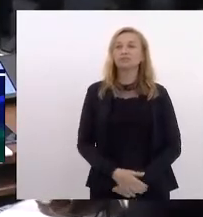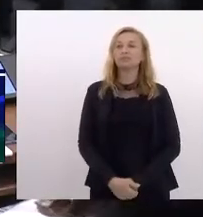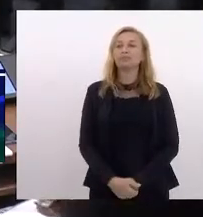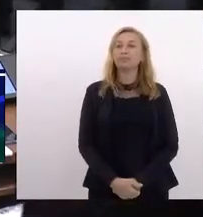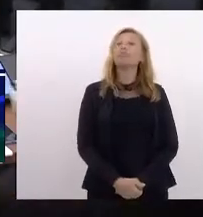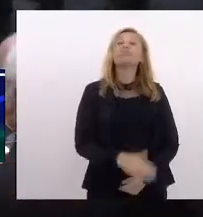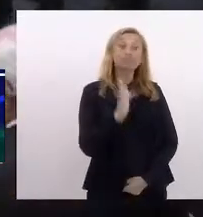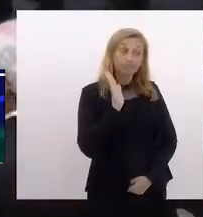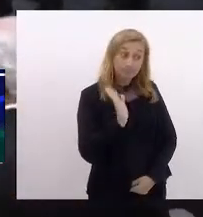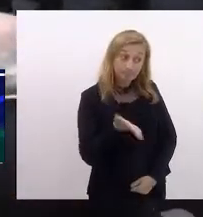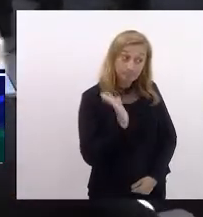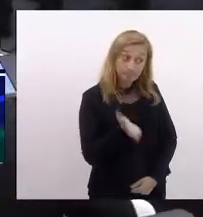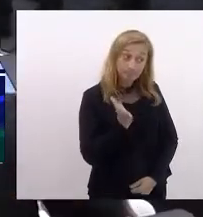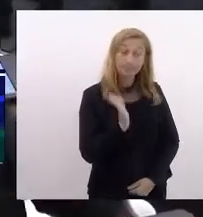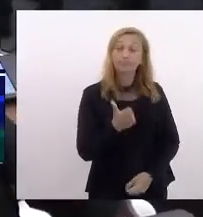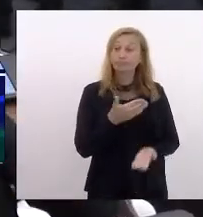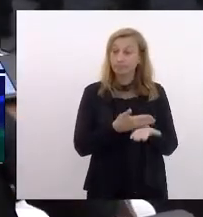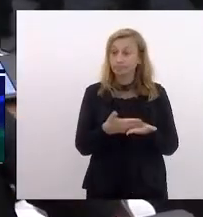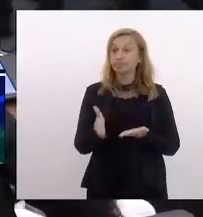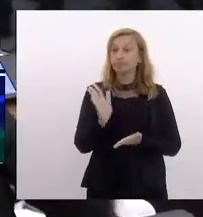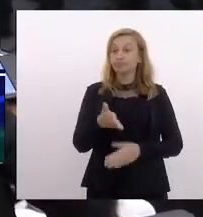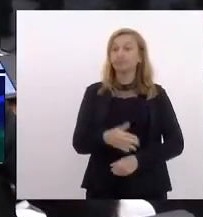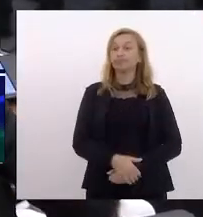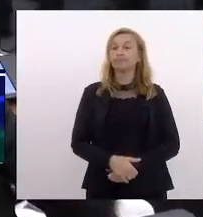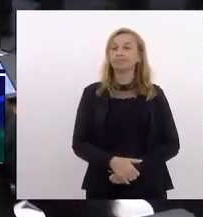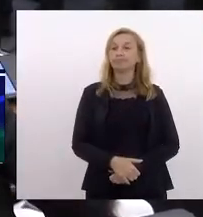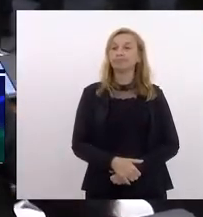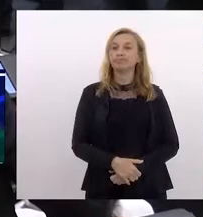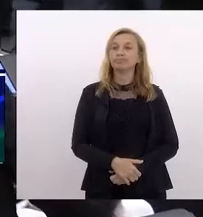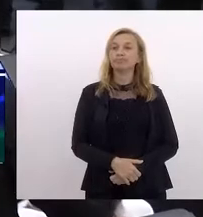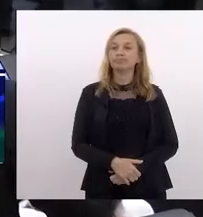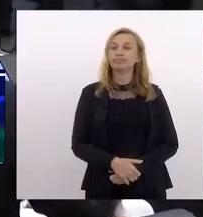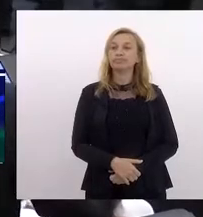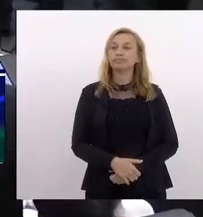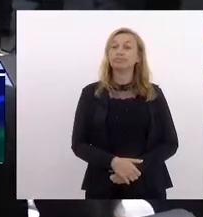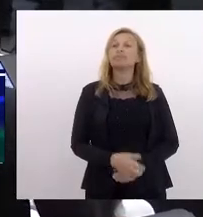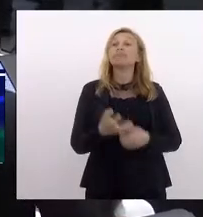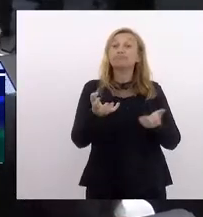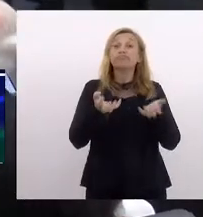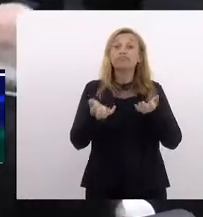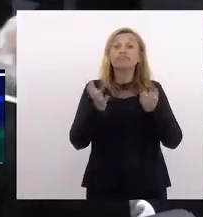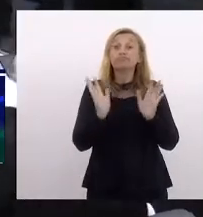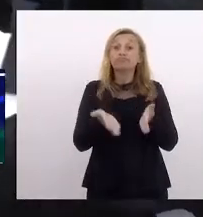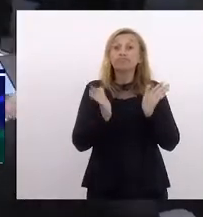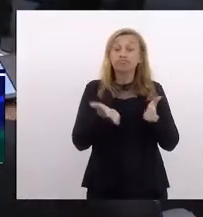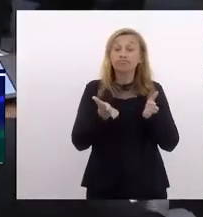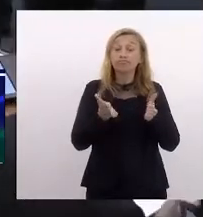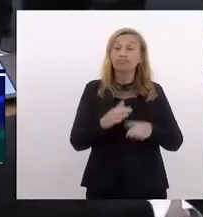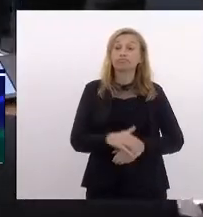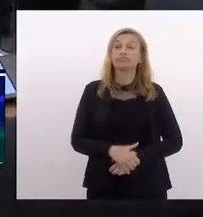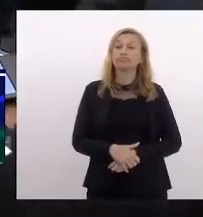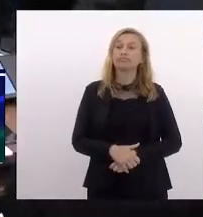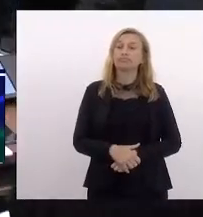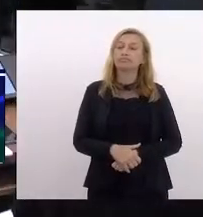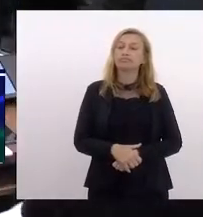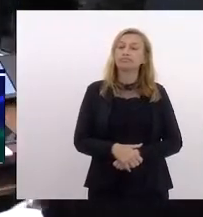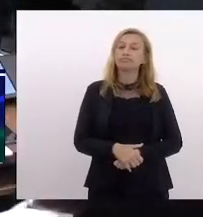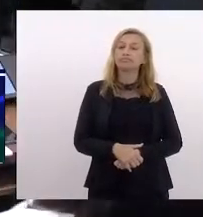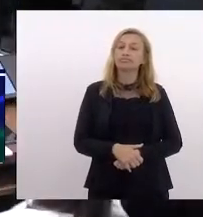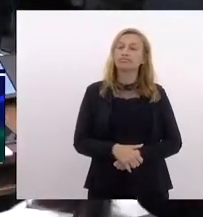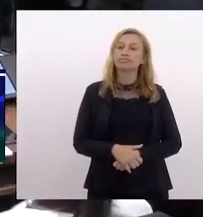já começou aí já é eu queria agora me dirigir